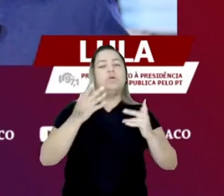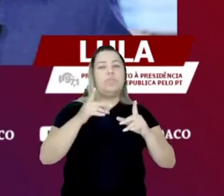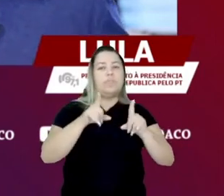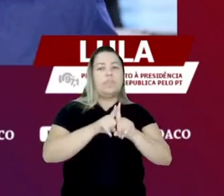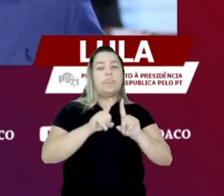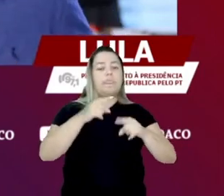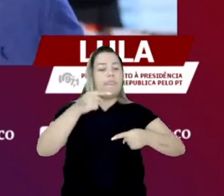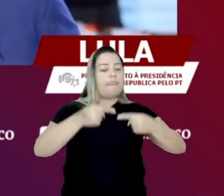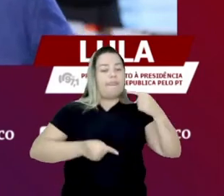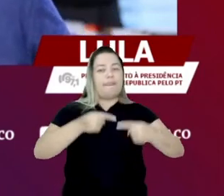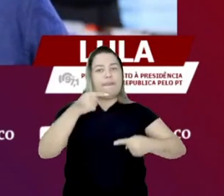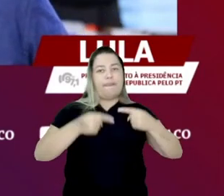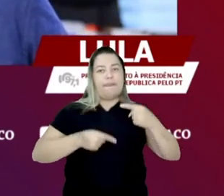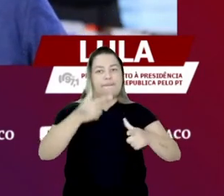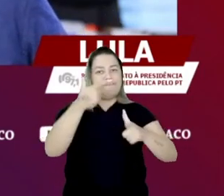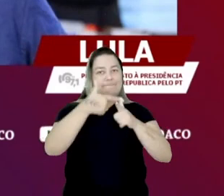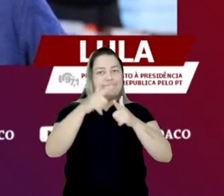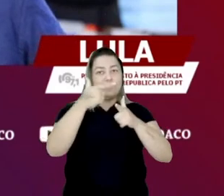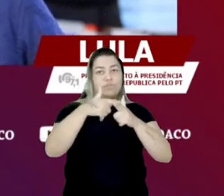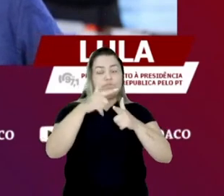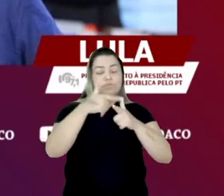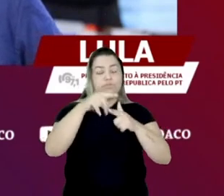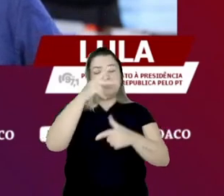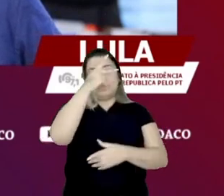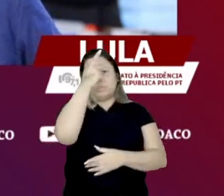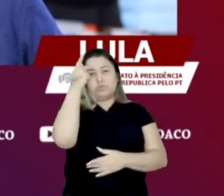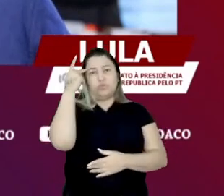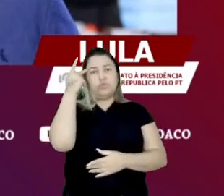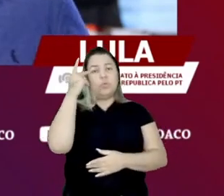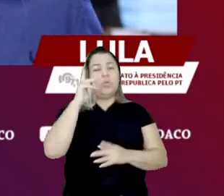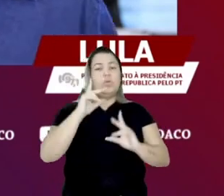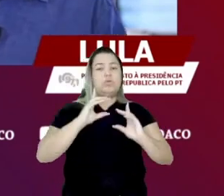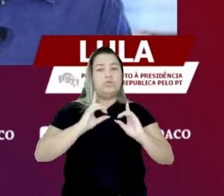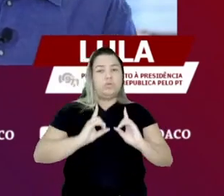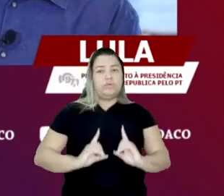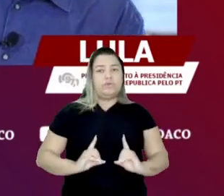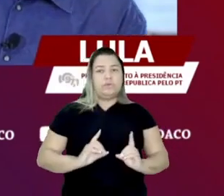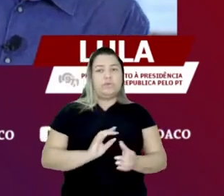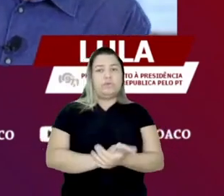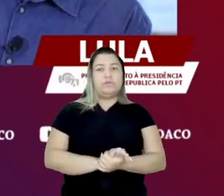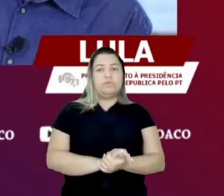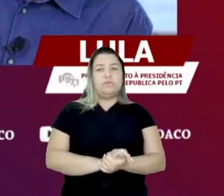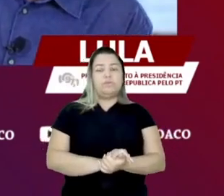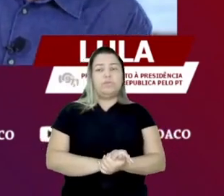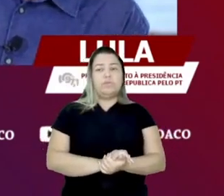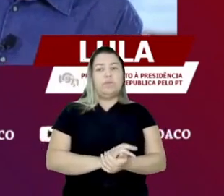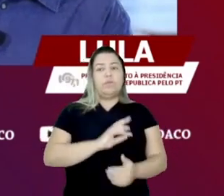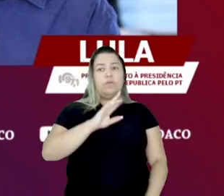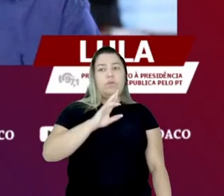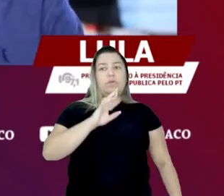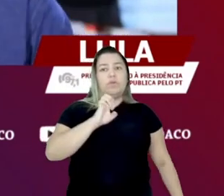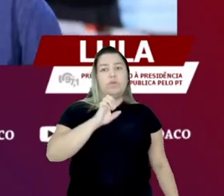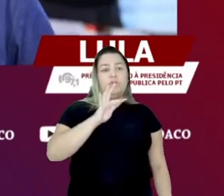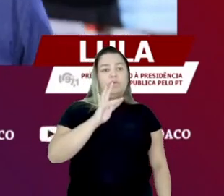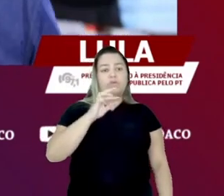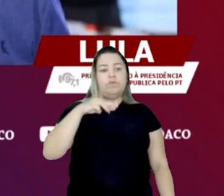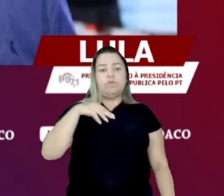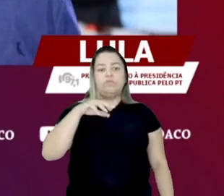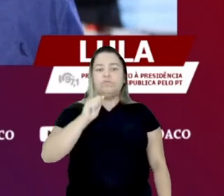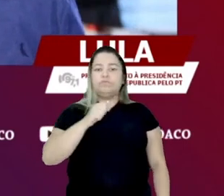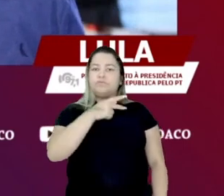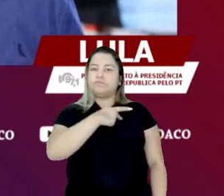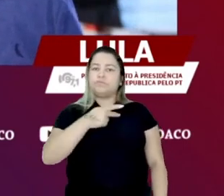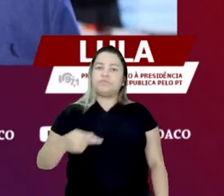tem a falar e o que fazer em caso de uma eventual vitória do senhor? Olha, nós vamos rediscutir a questão da reforma